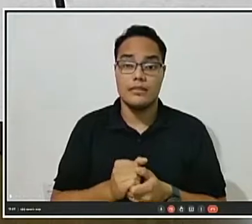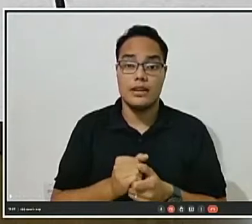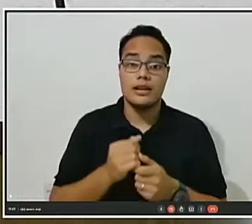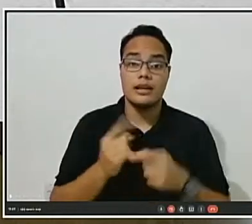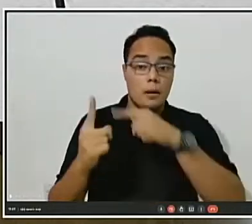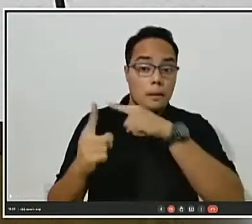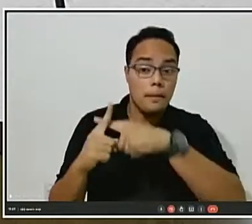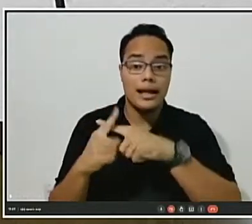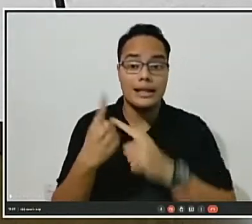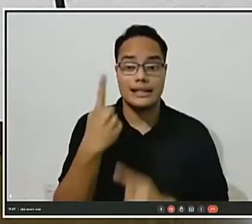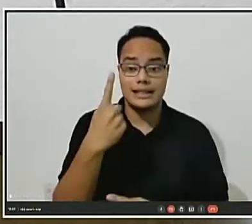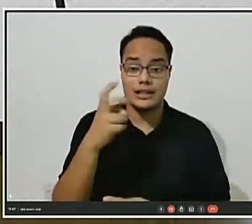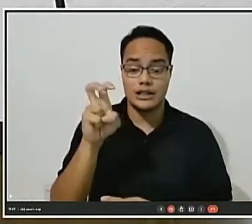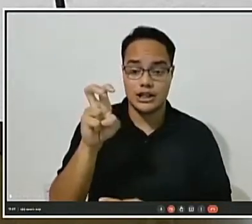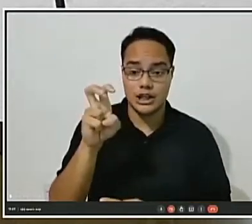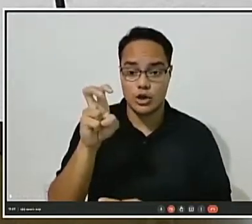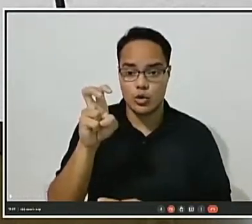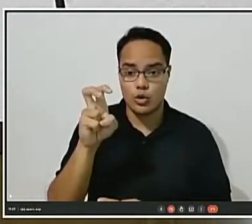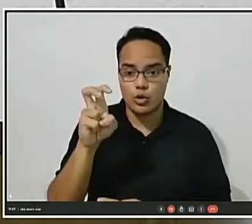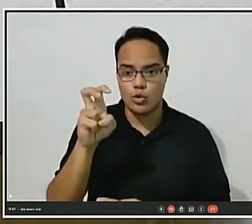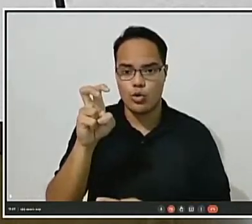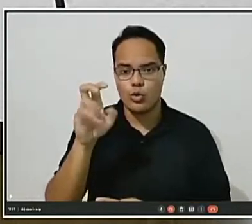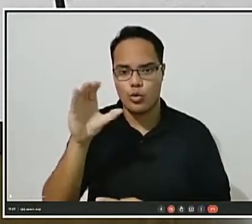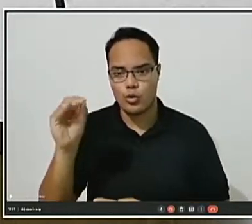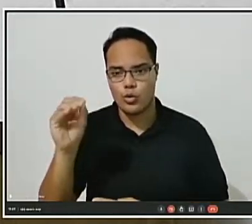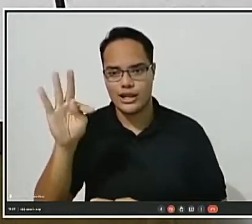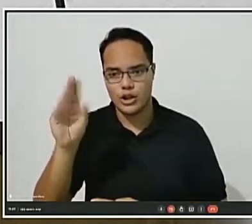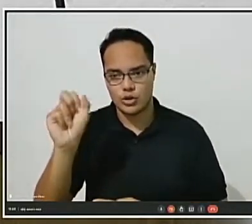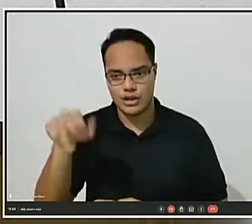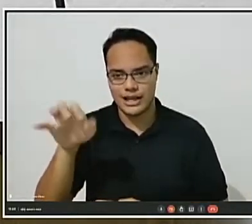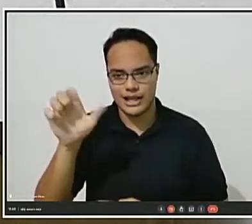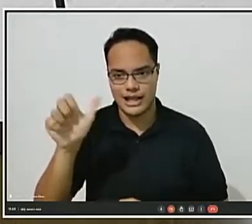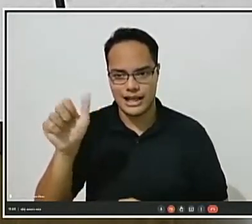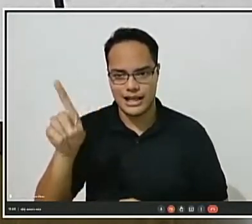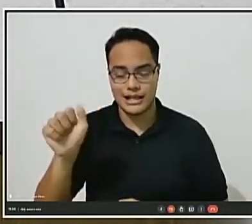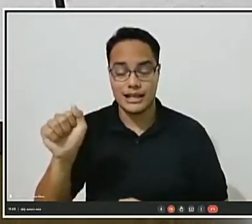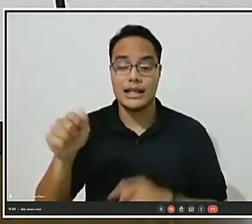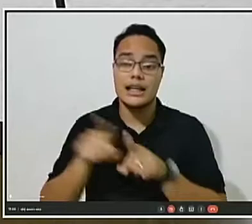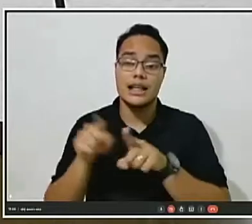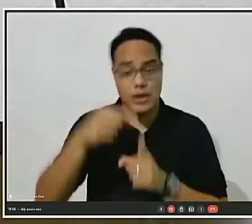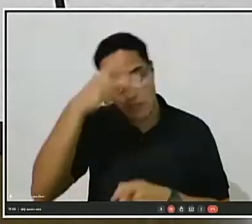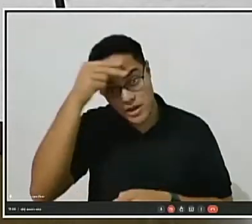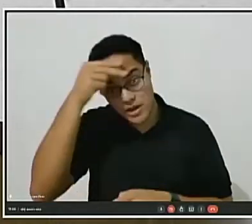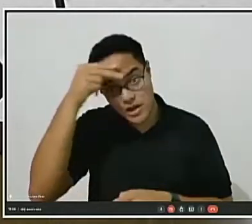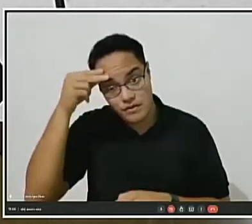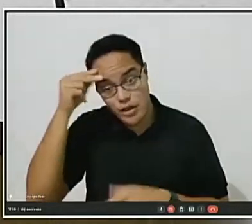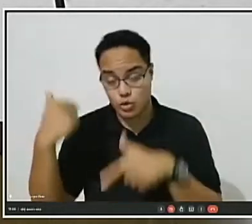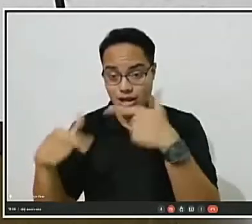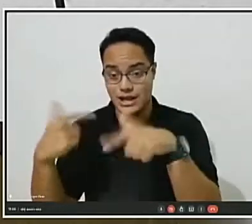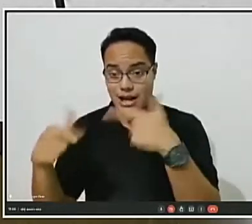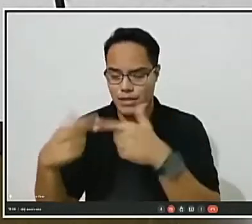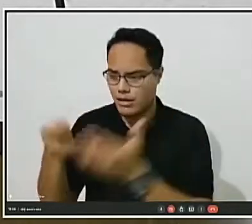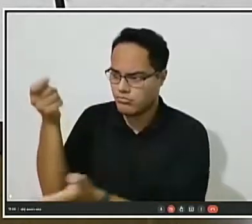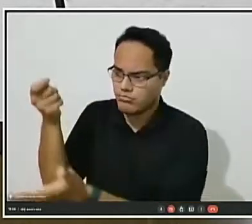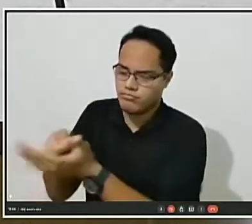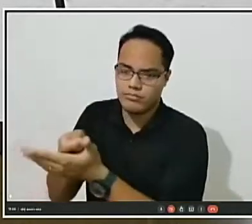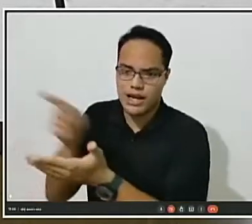CAP, e mais a mão de obra da prefeitura, para fazer aquele asfalto.